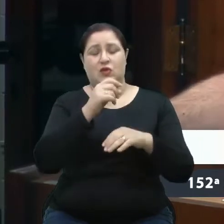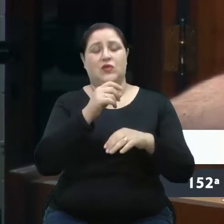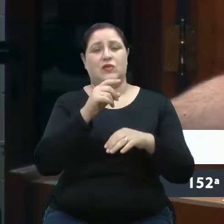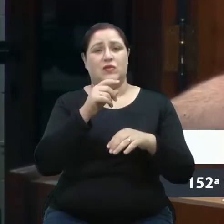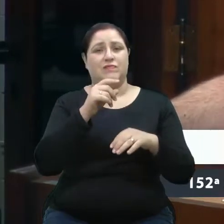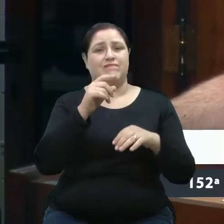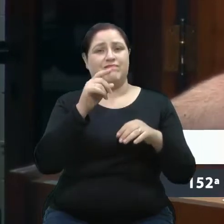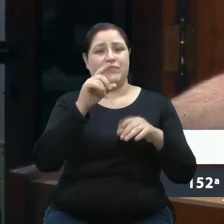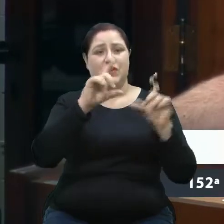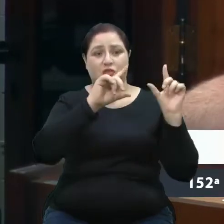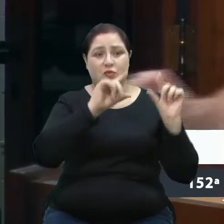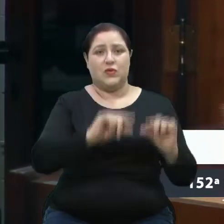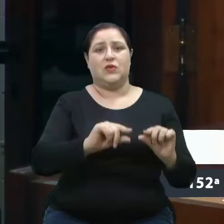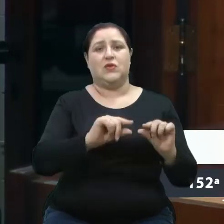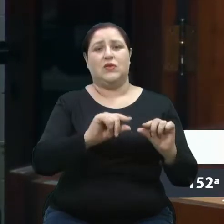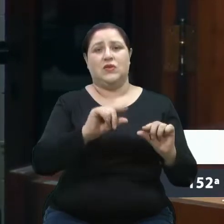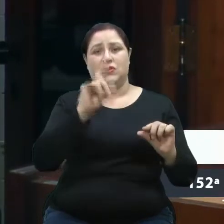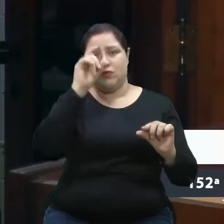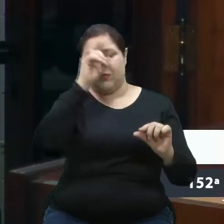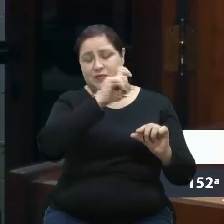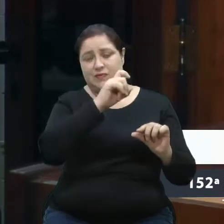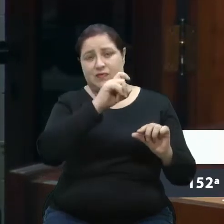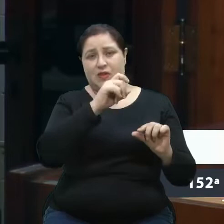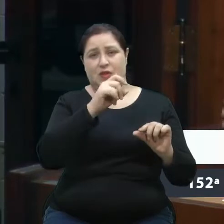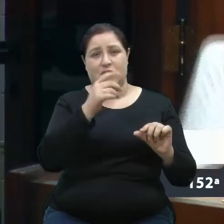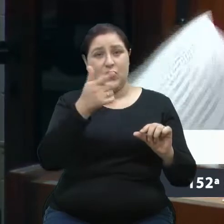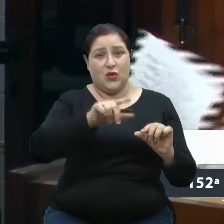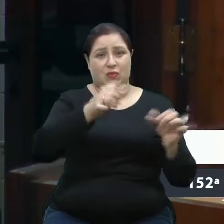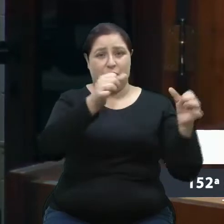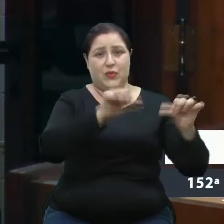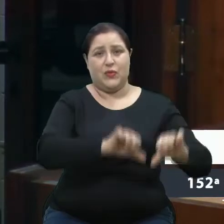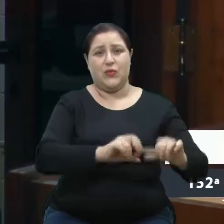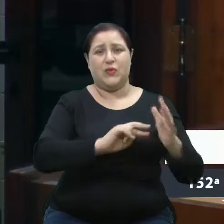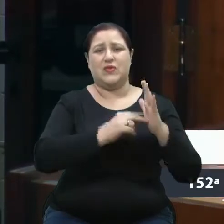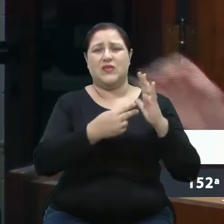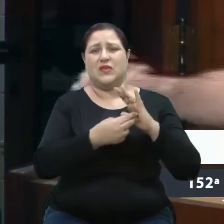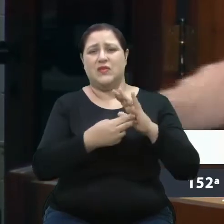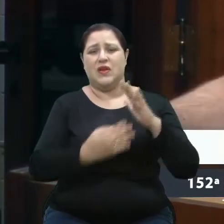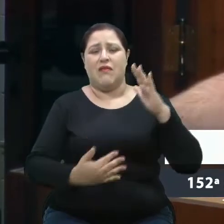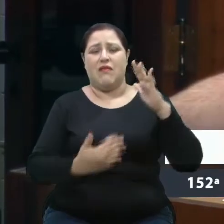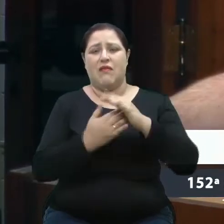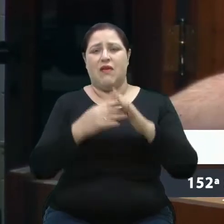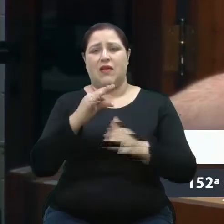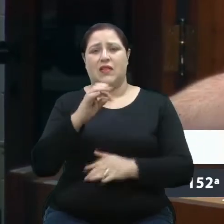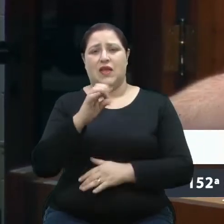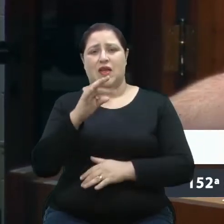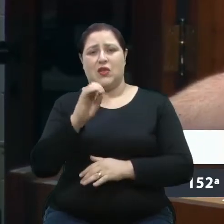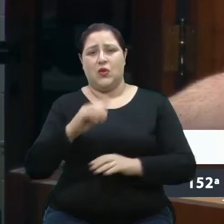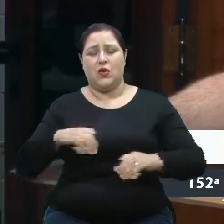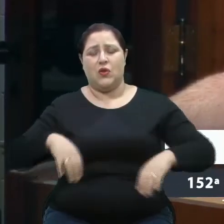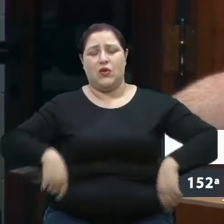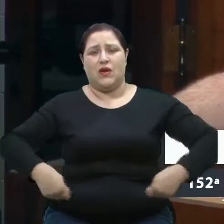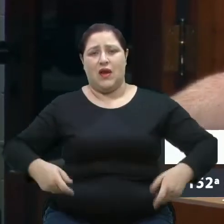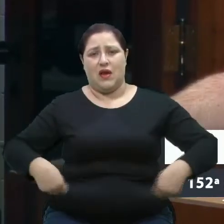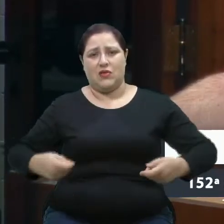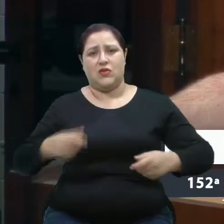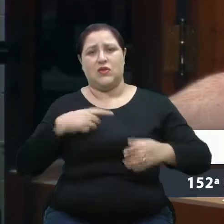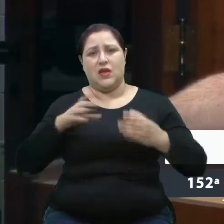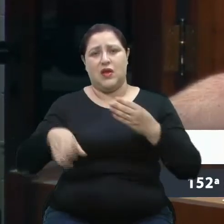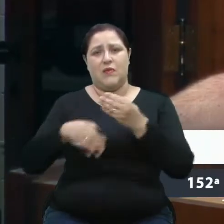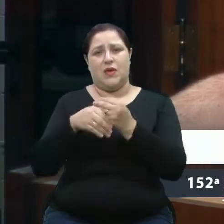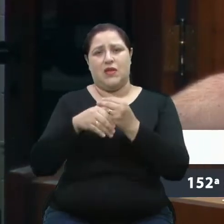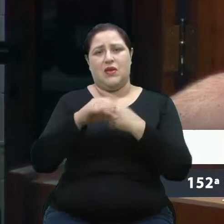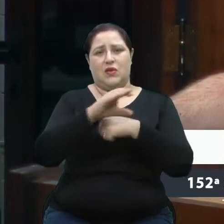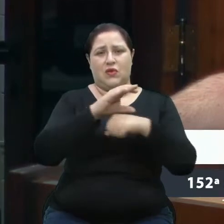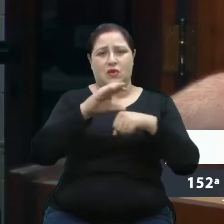esse acontecesse. Mas, afinal, o que é o teto de gastos? Essa emenda constitucional nada mais